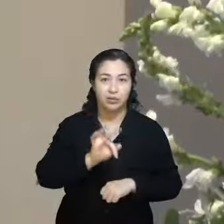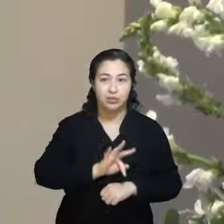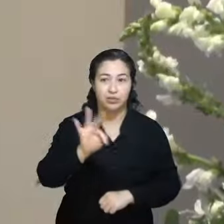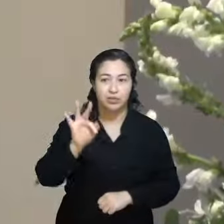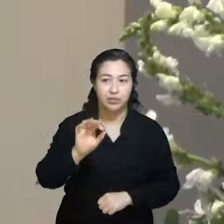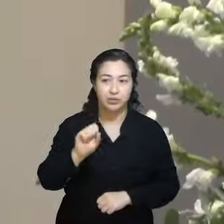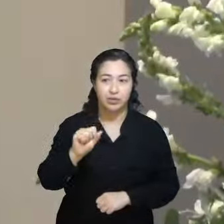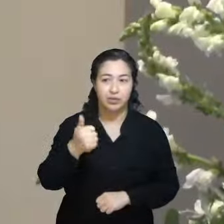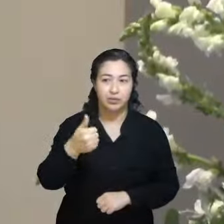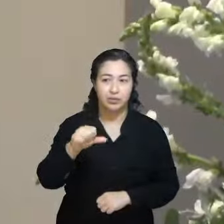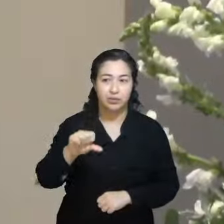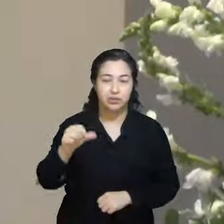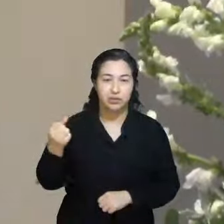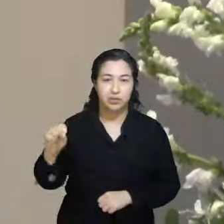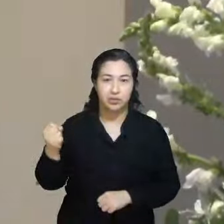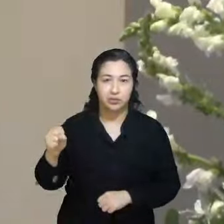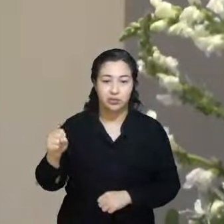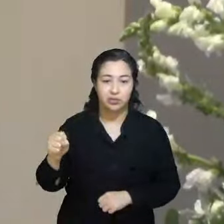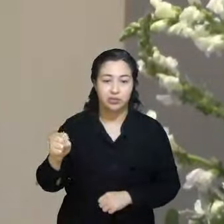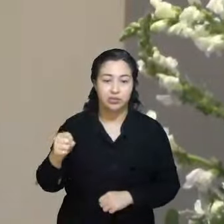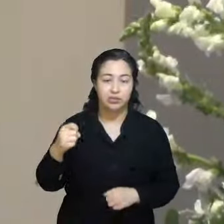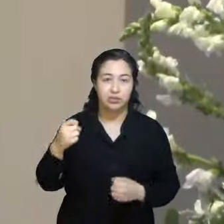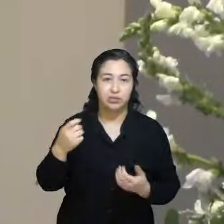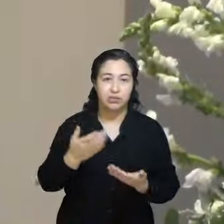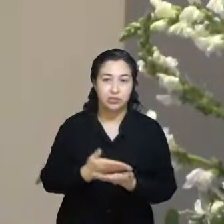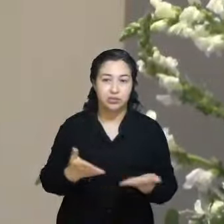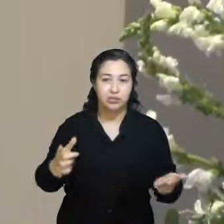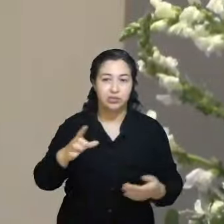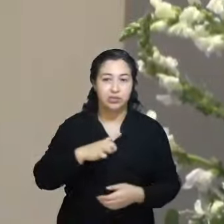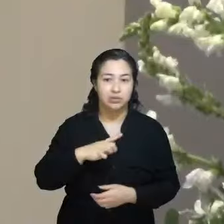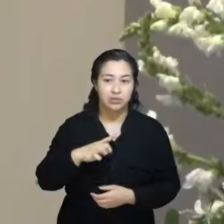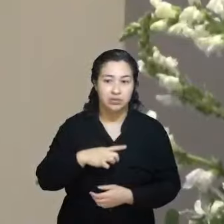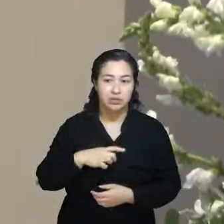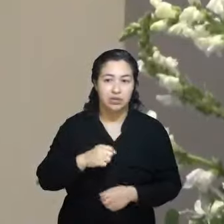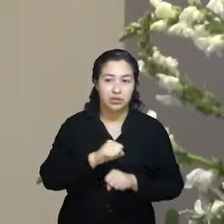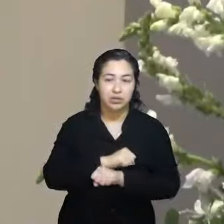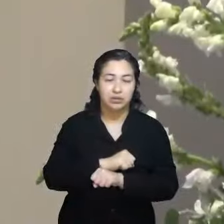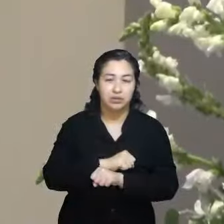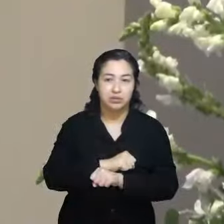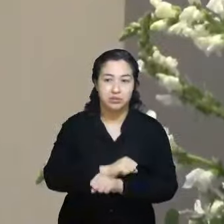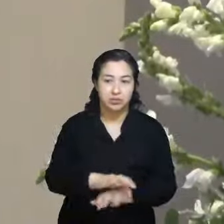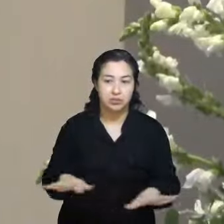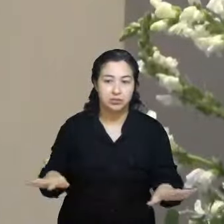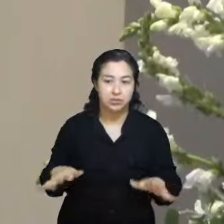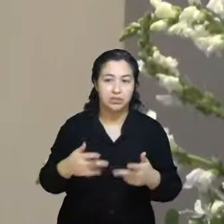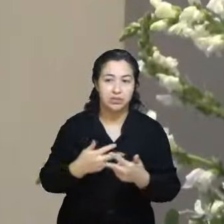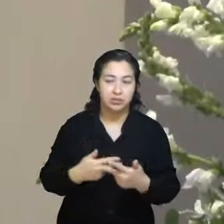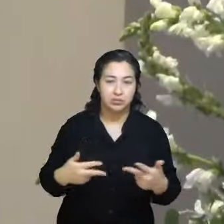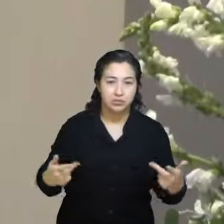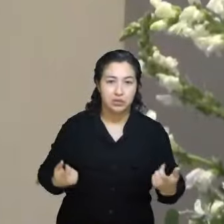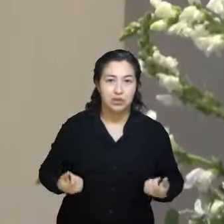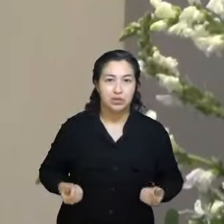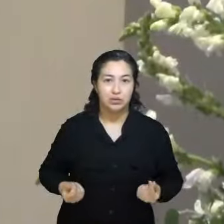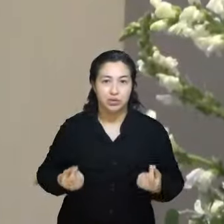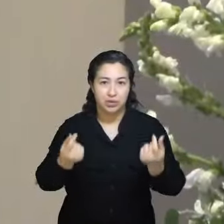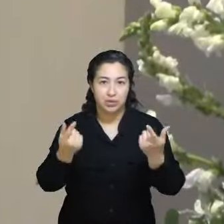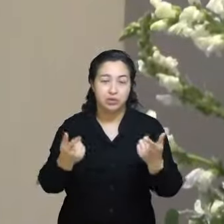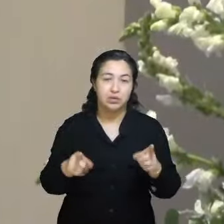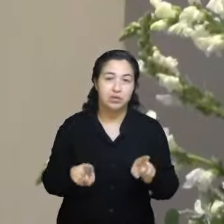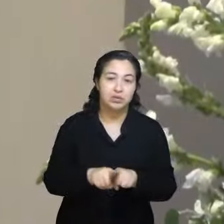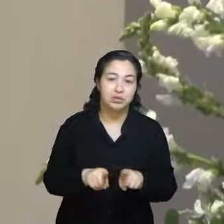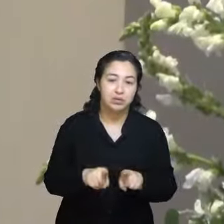1988 quando tratou da repartição e Distribuição de competências riquezas e receitas